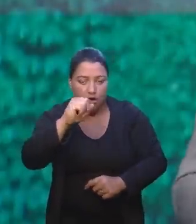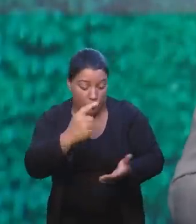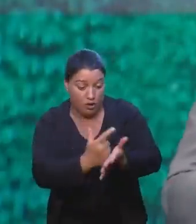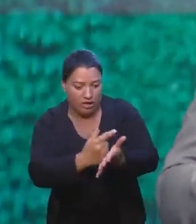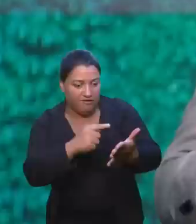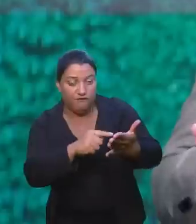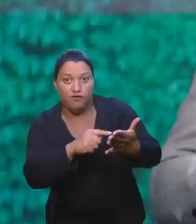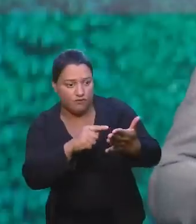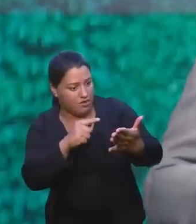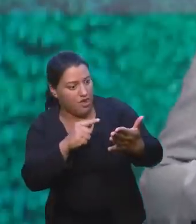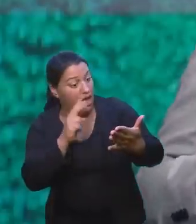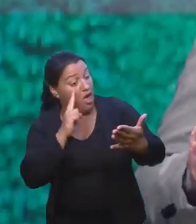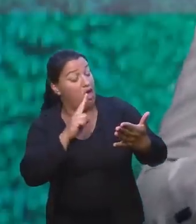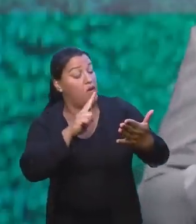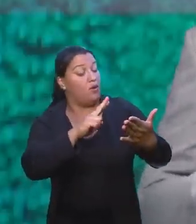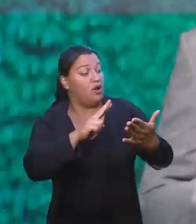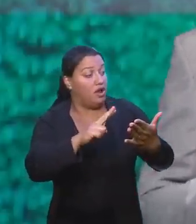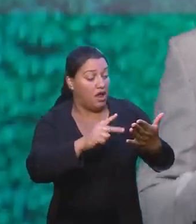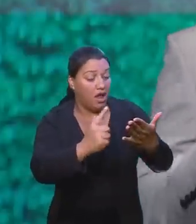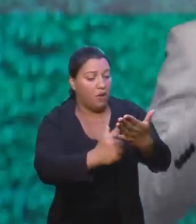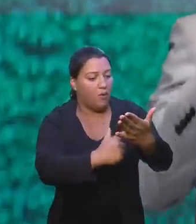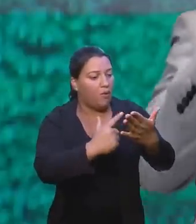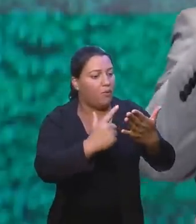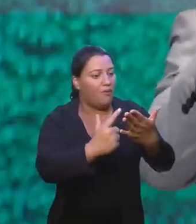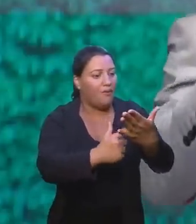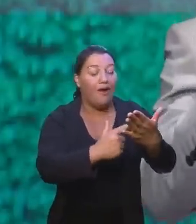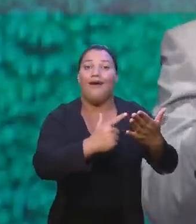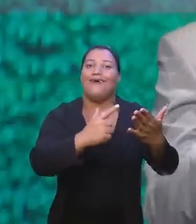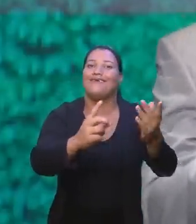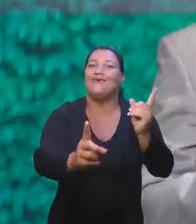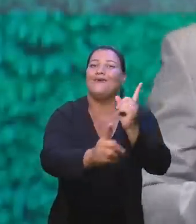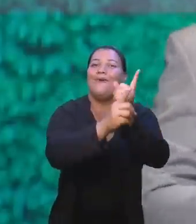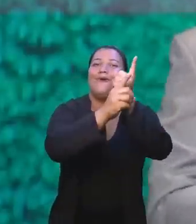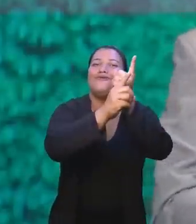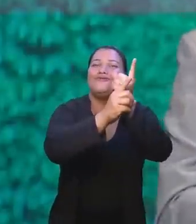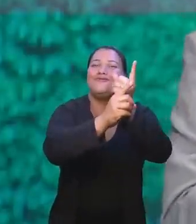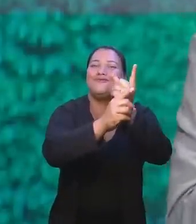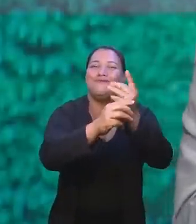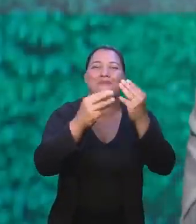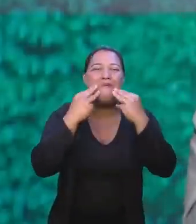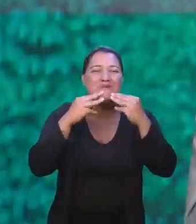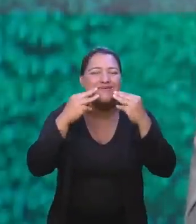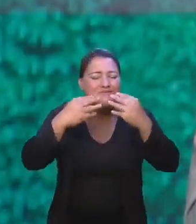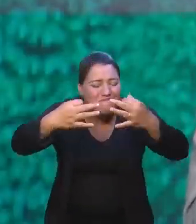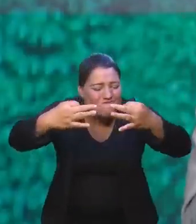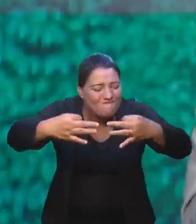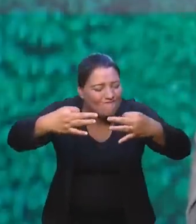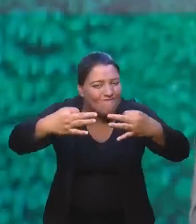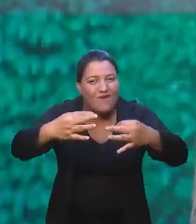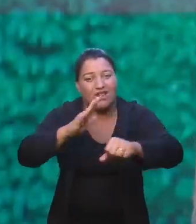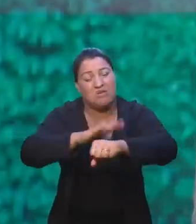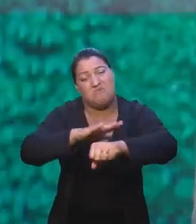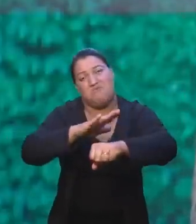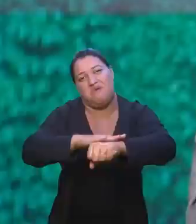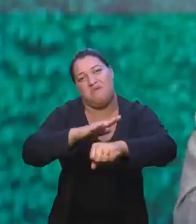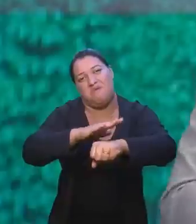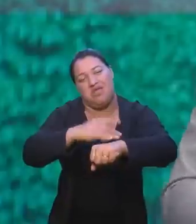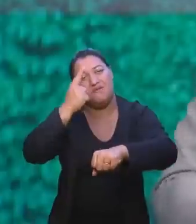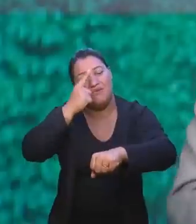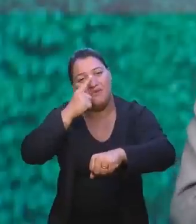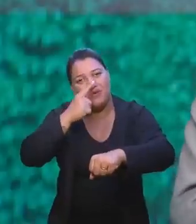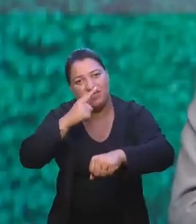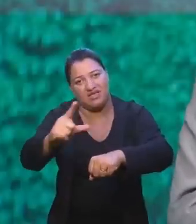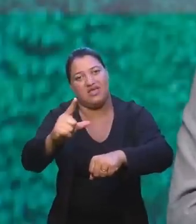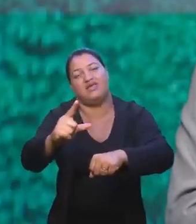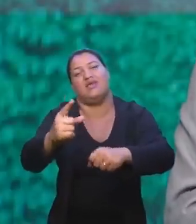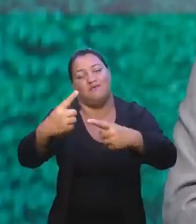e a gente vai lá, folheia, folheia e acha uma mensagem que cai como uma luva para que a gente possa enfrentar